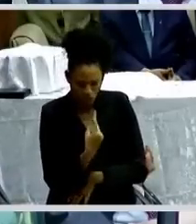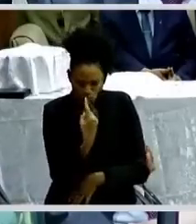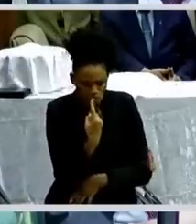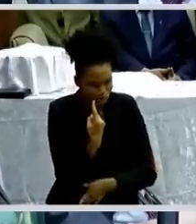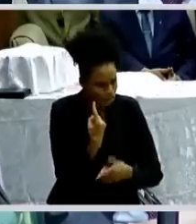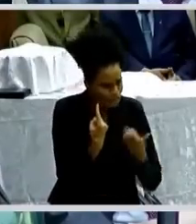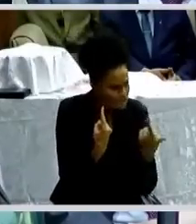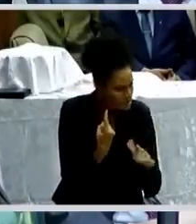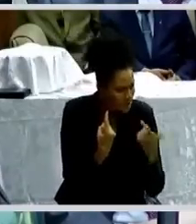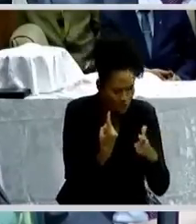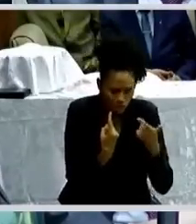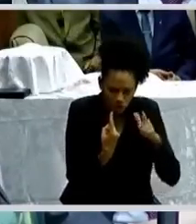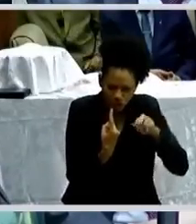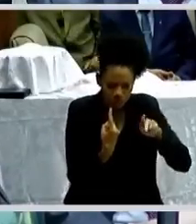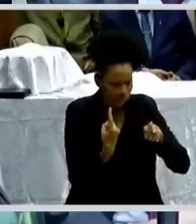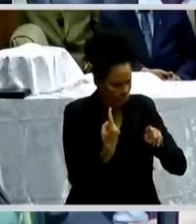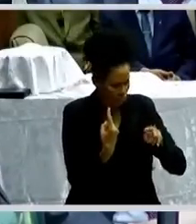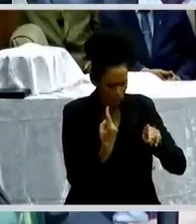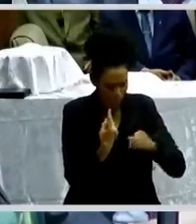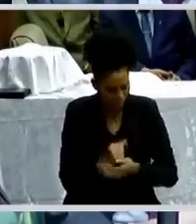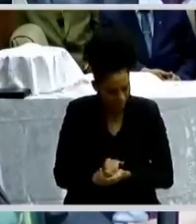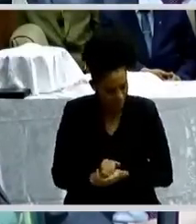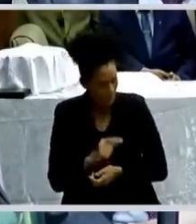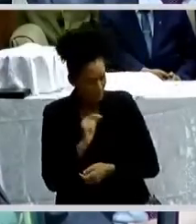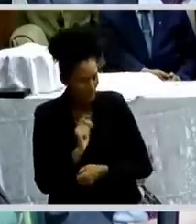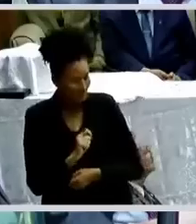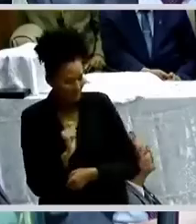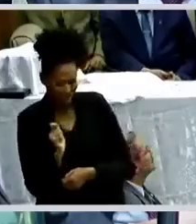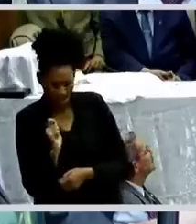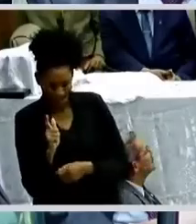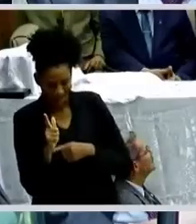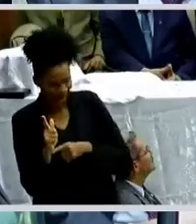agora Davi, o caçula de oito.